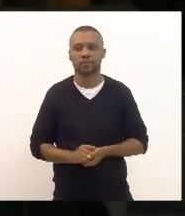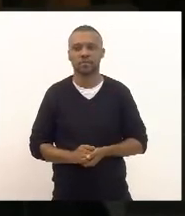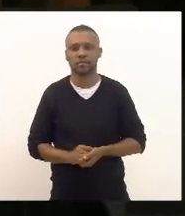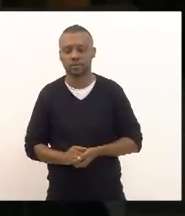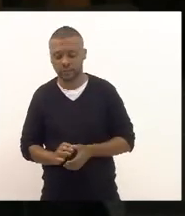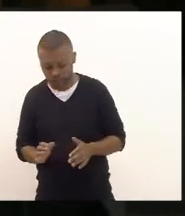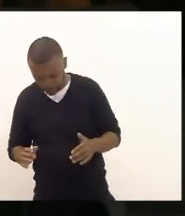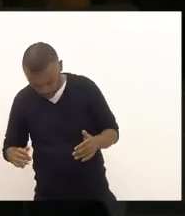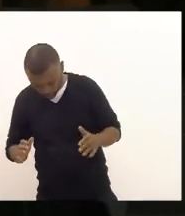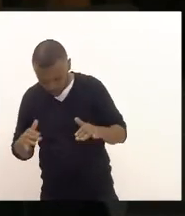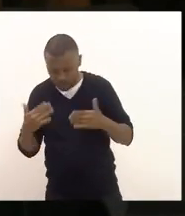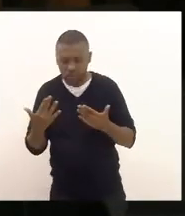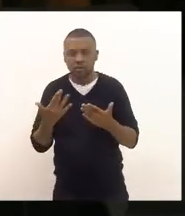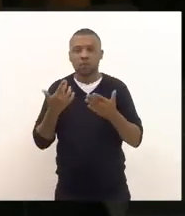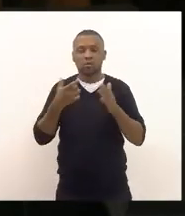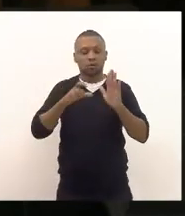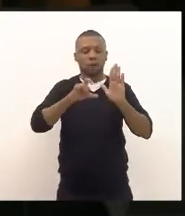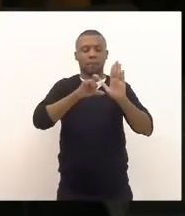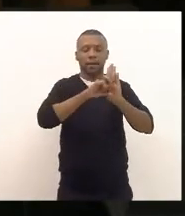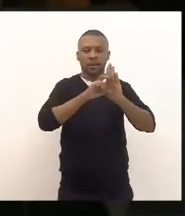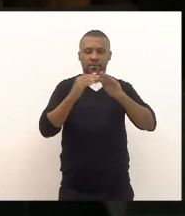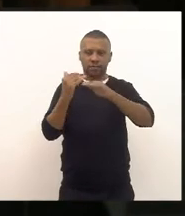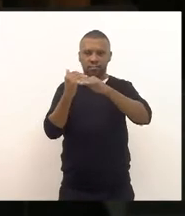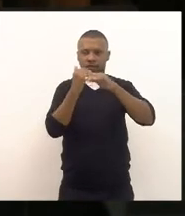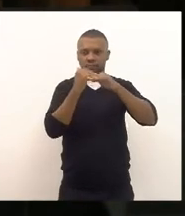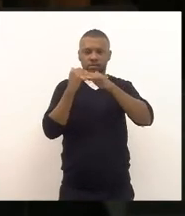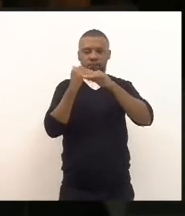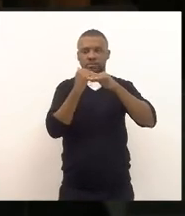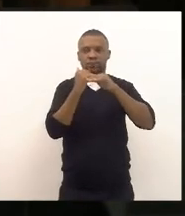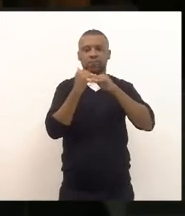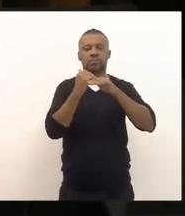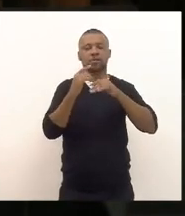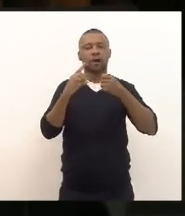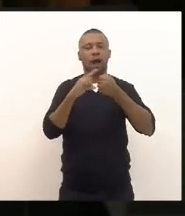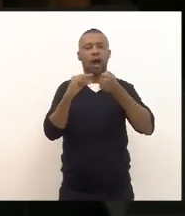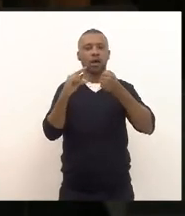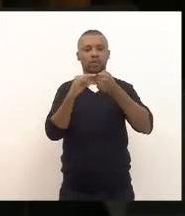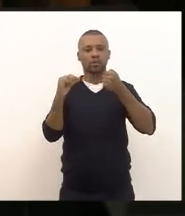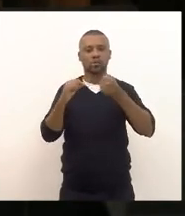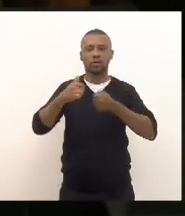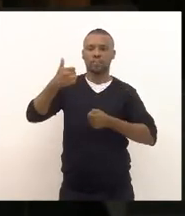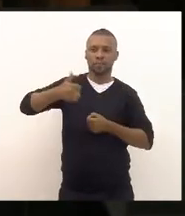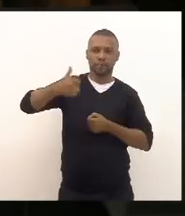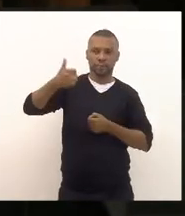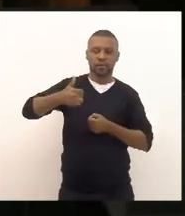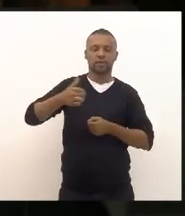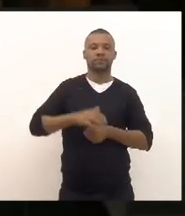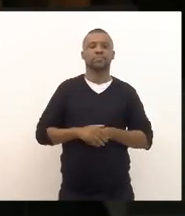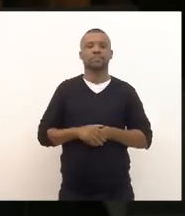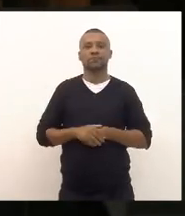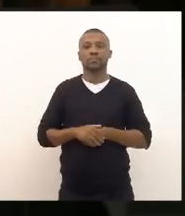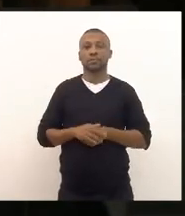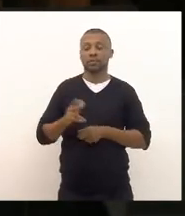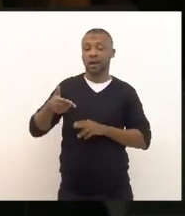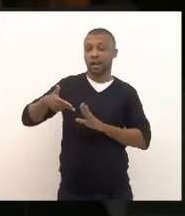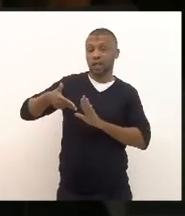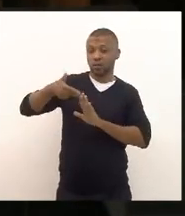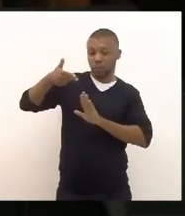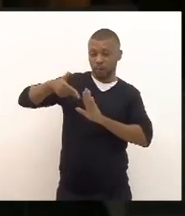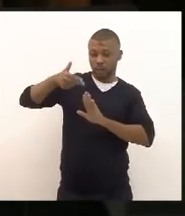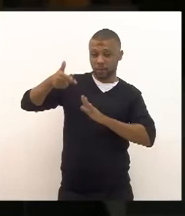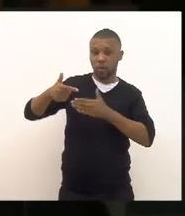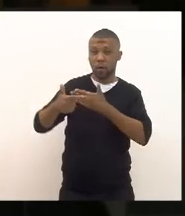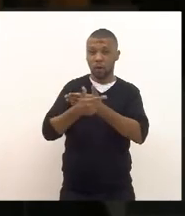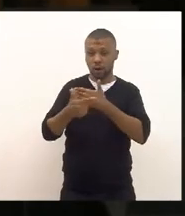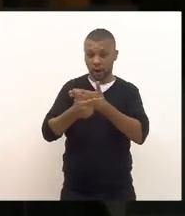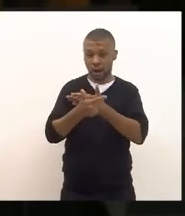vou encontrar no parágrafo único do artigo primeiro é vedada a nomeação para os cargos de que